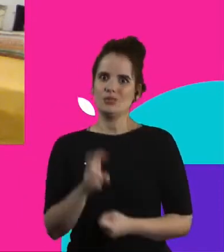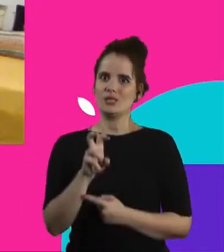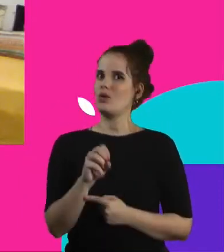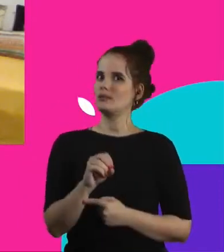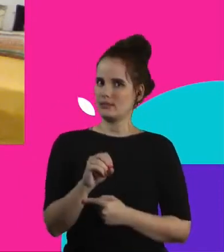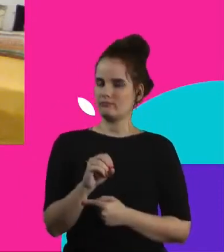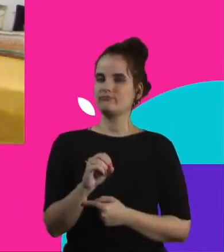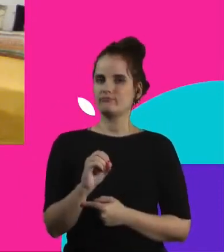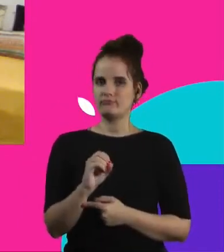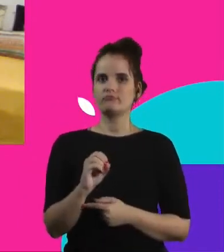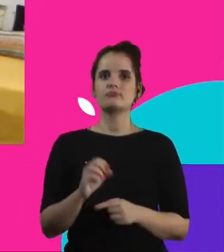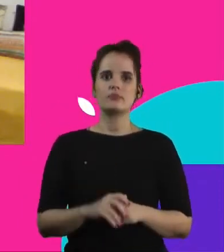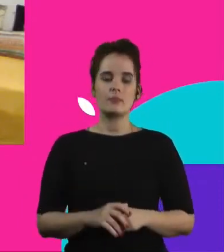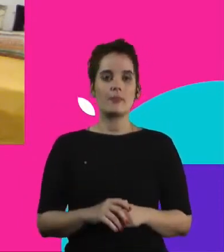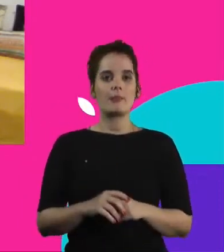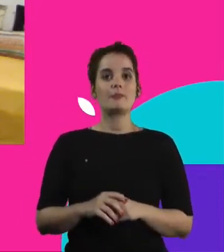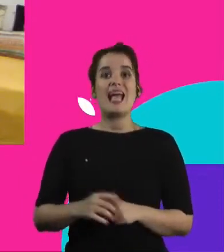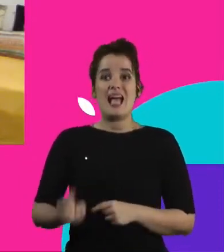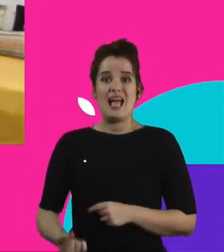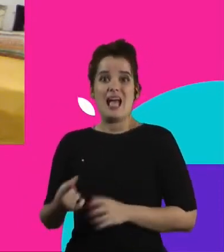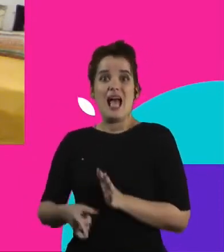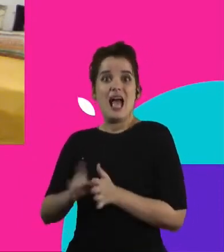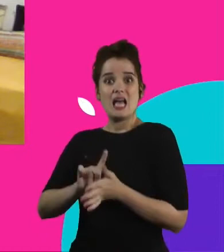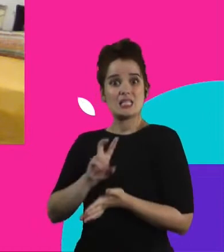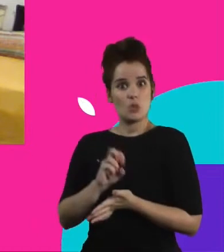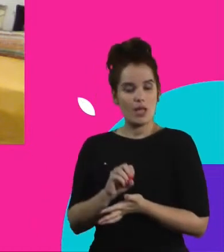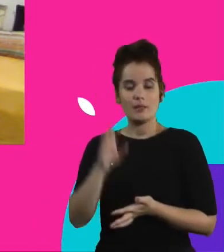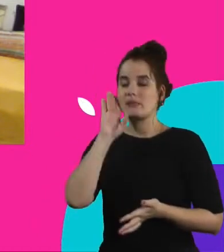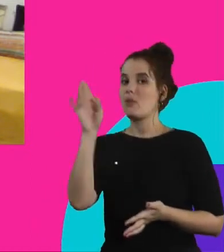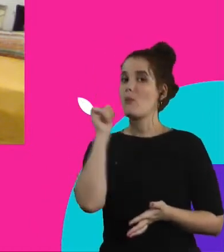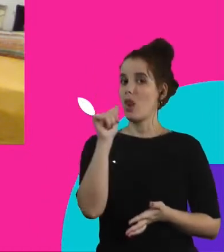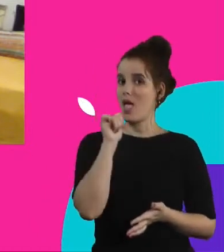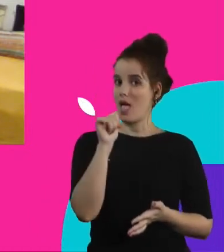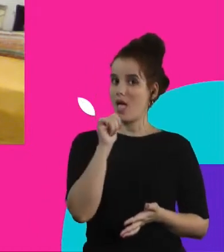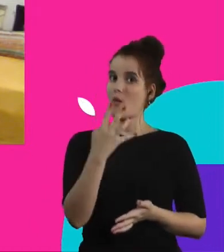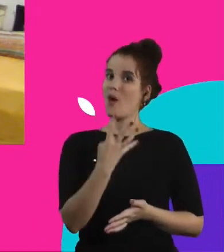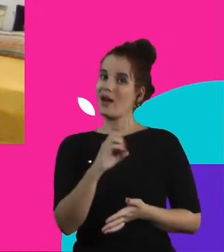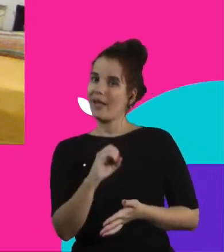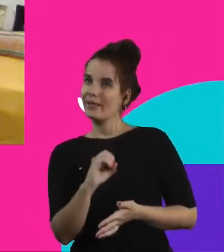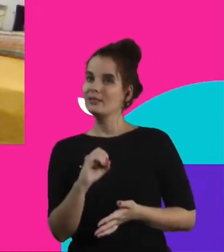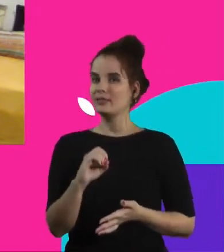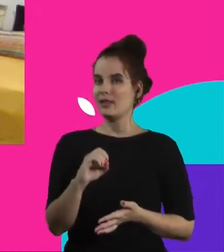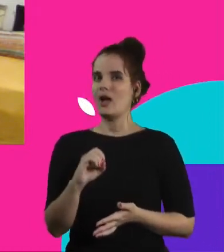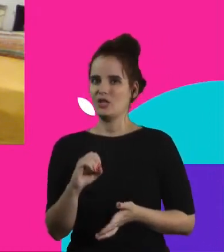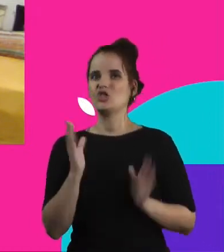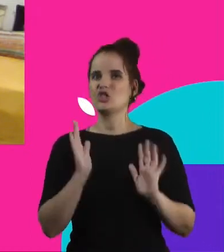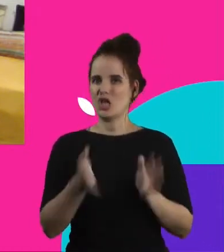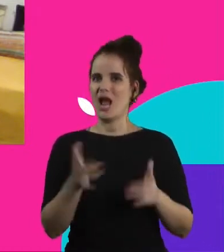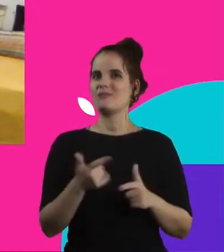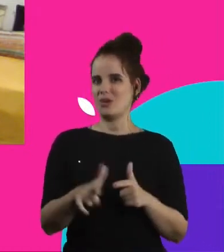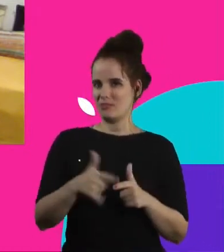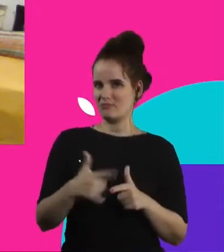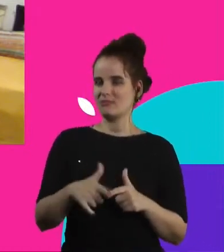mercado de trabalho. Mas antes disso já começa, principalmente para as mulheres, a partir dos 40 a coisa já começa a pegar. Mas se